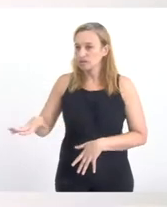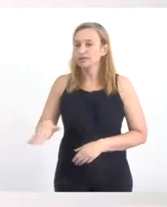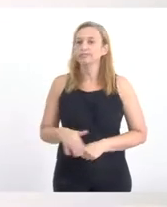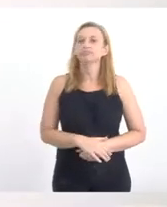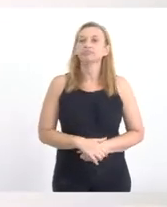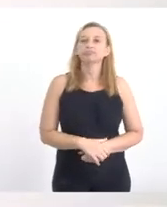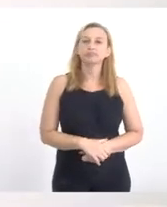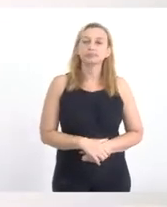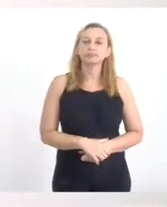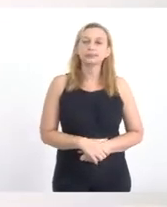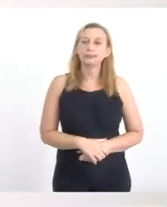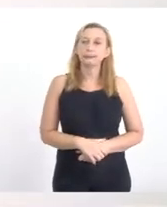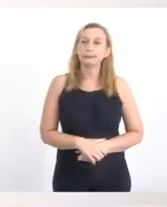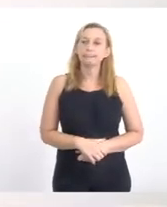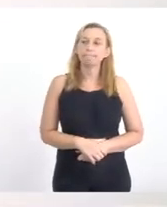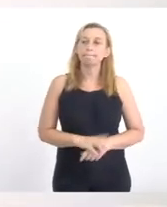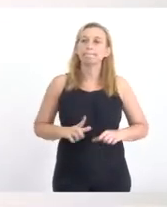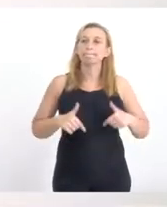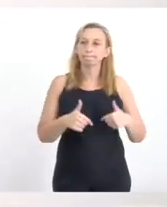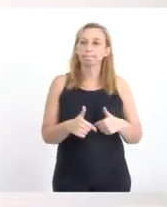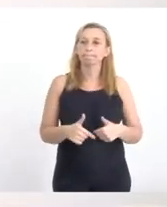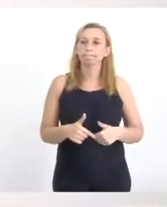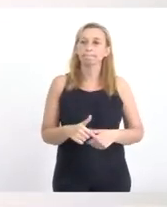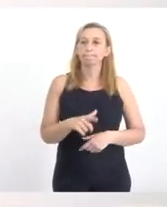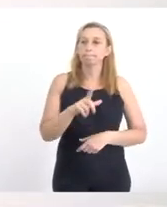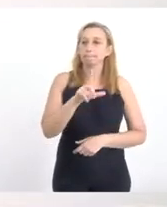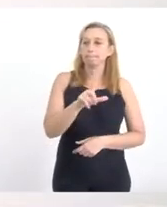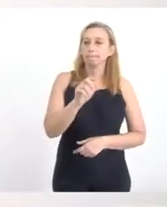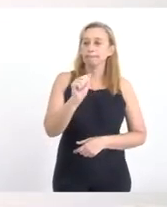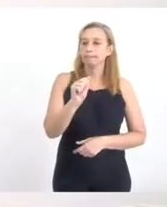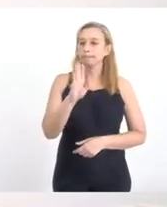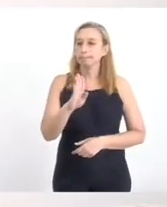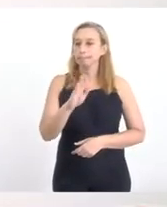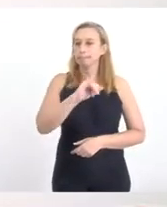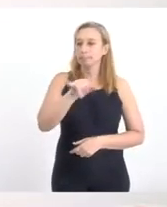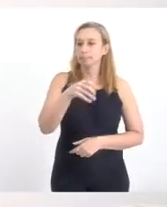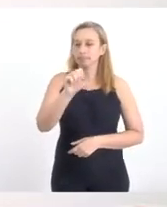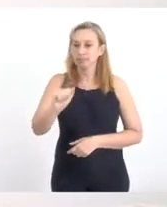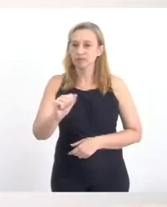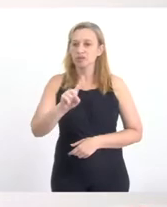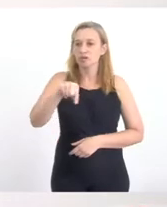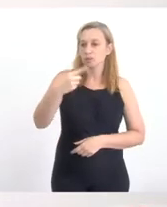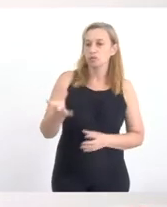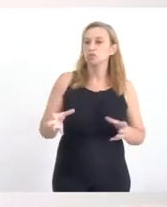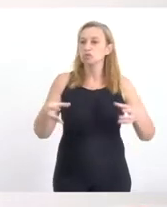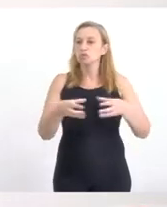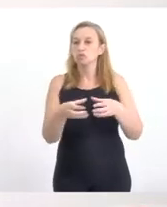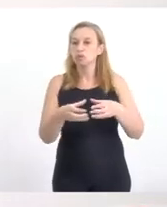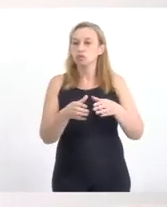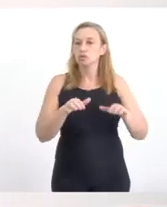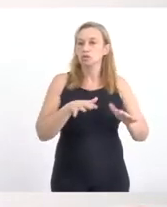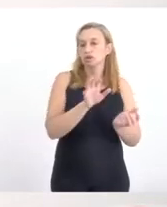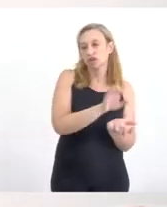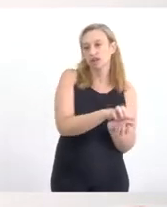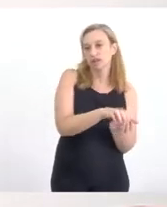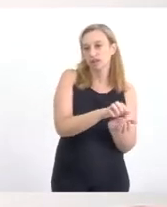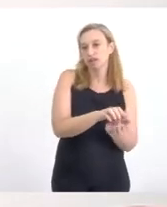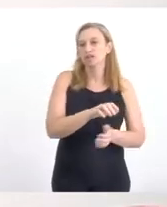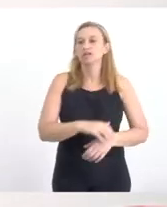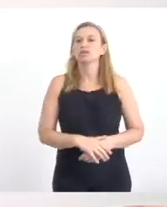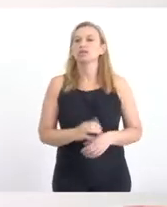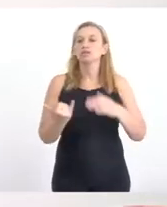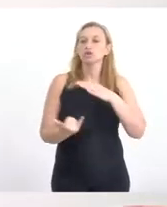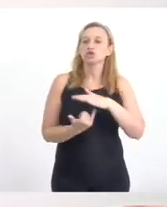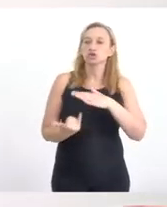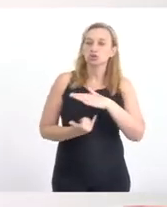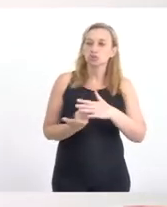favela e uma das ações do Lab jaca durante a pandemia e junto com outros coletivos do jacarezinho e comunica que o